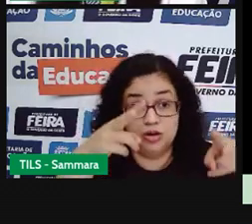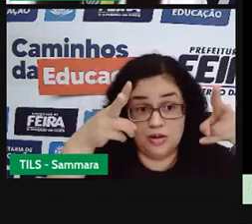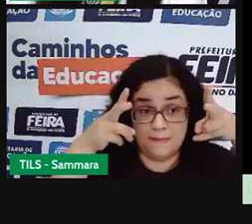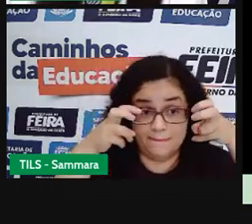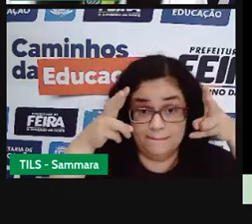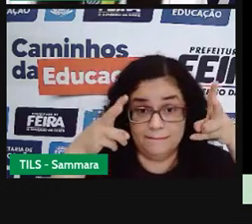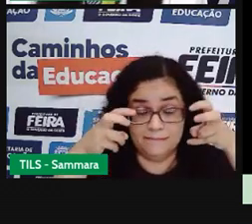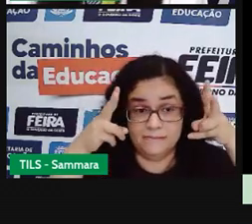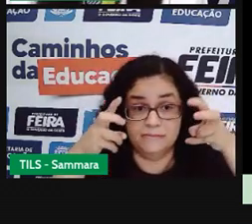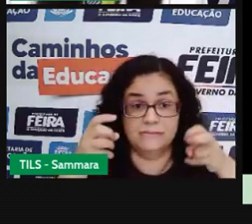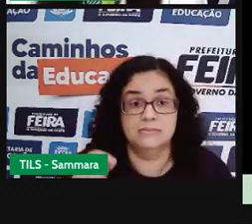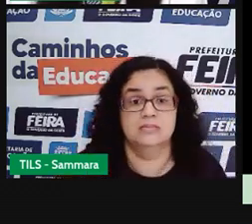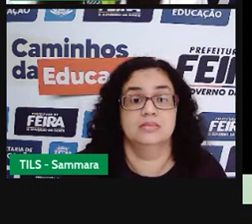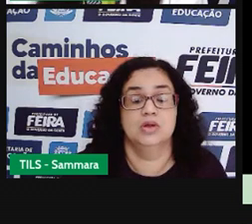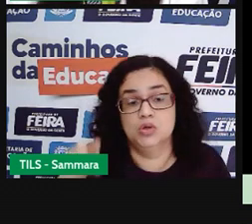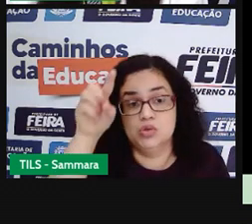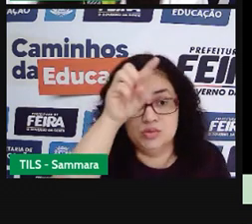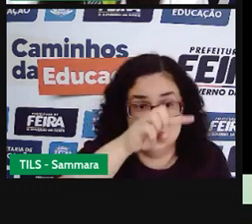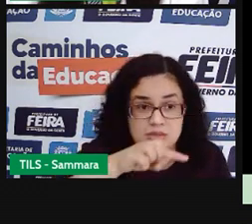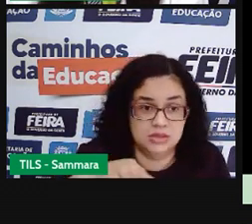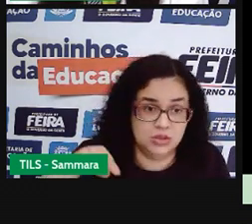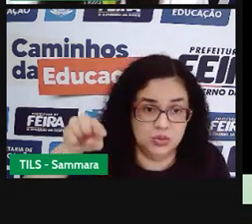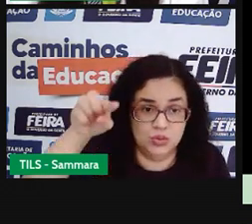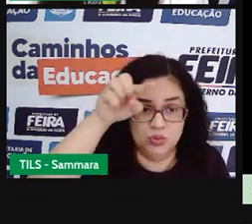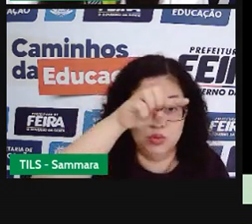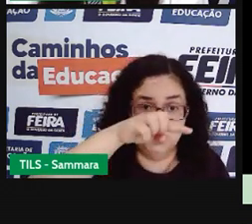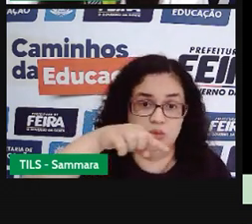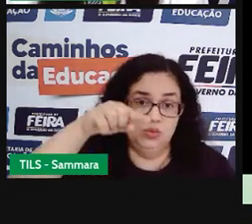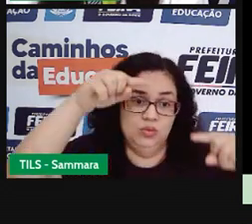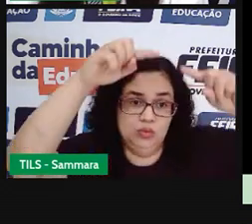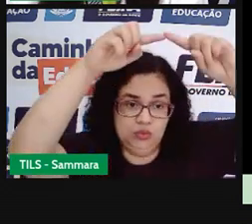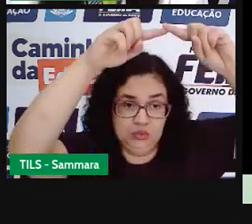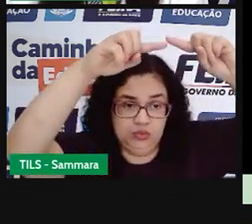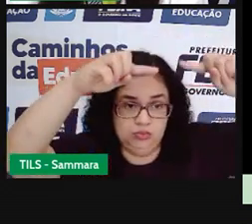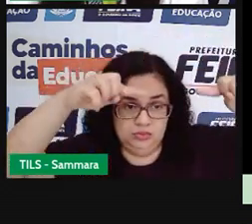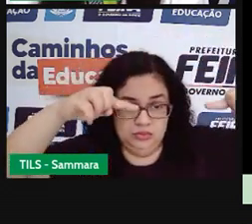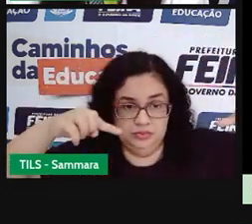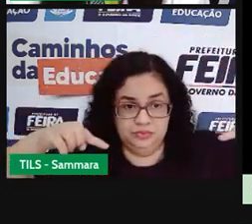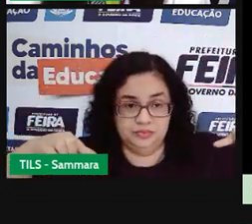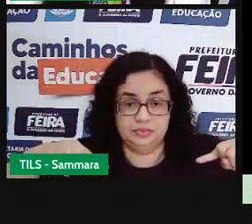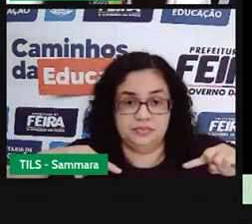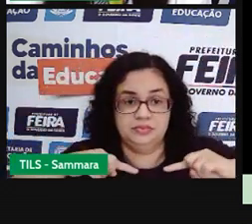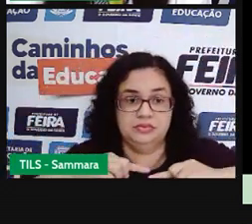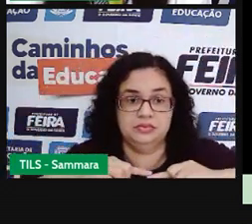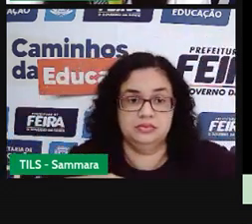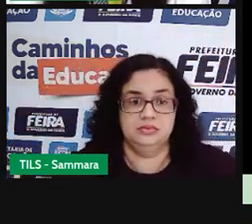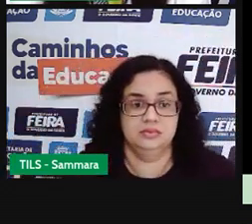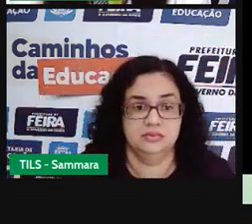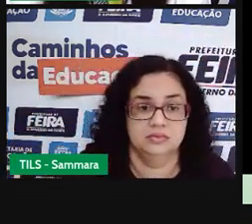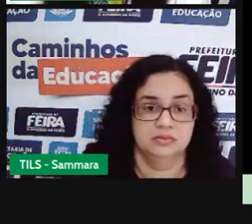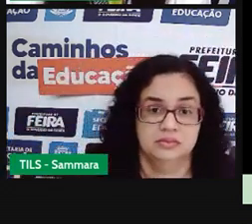aqui que lembra é o triângulo mas aí não tem a base reta né minha base arredondada